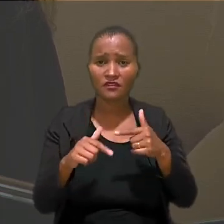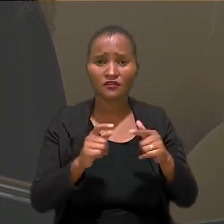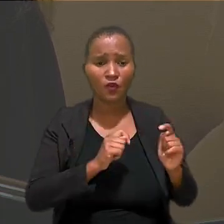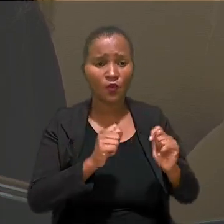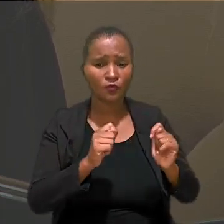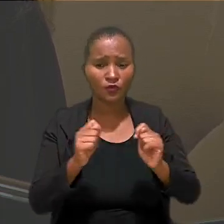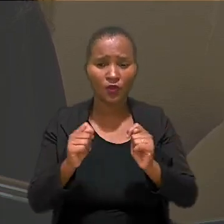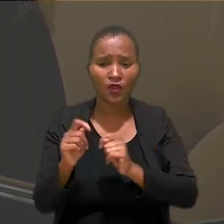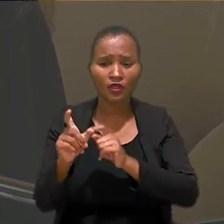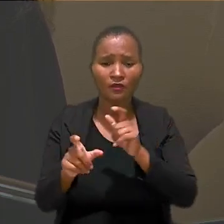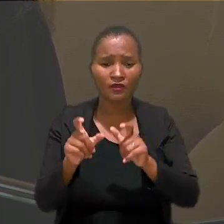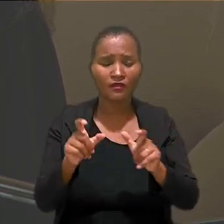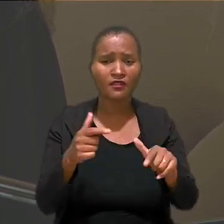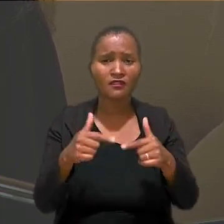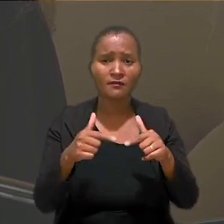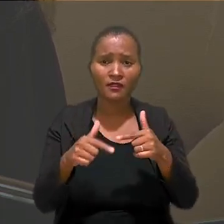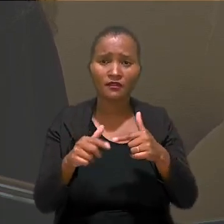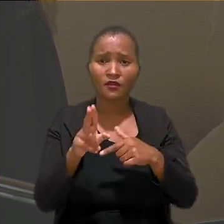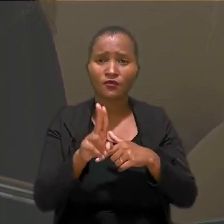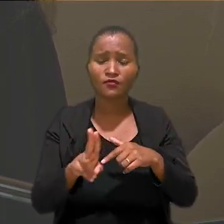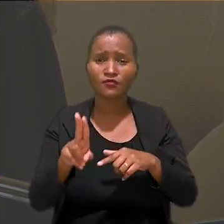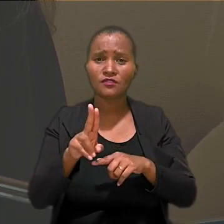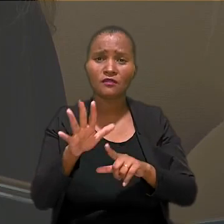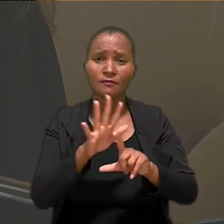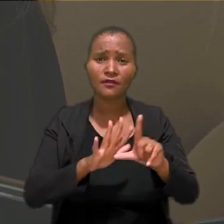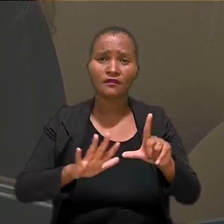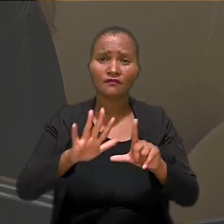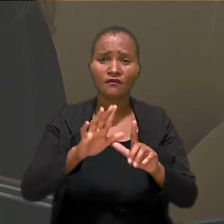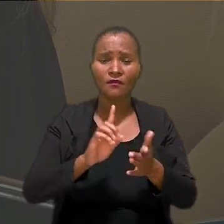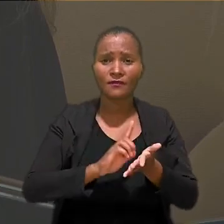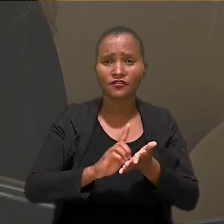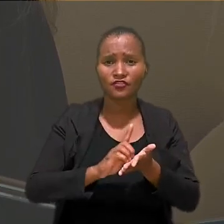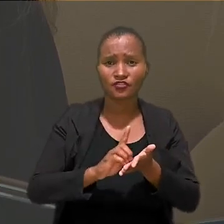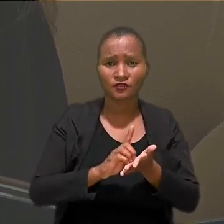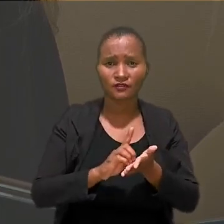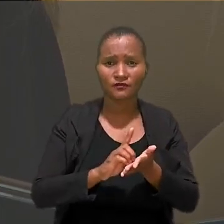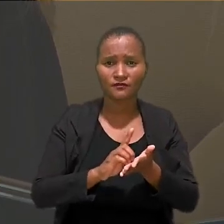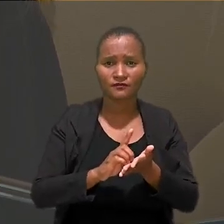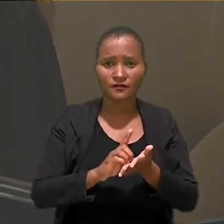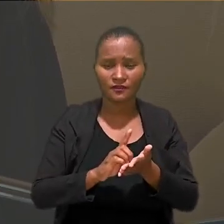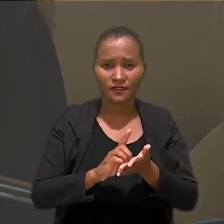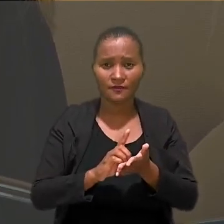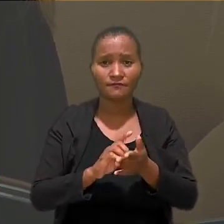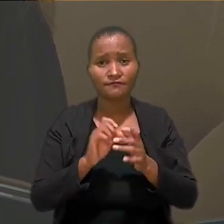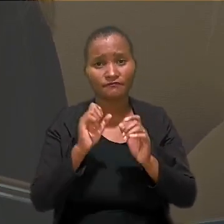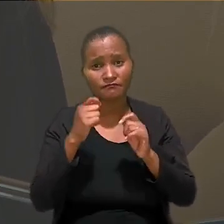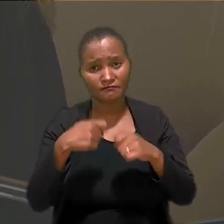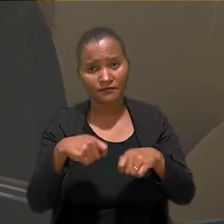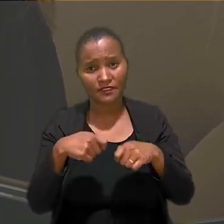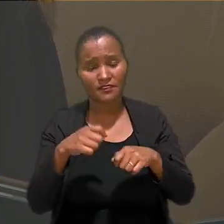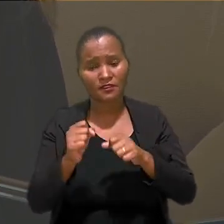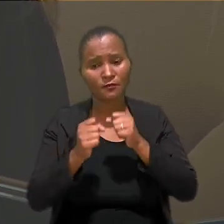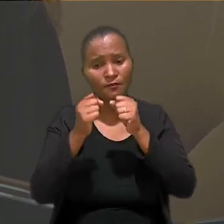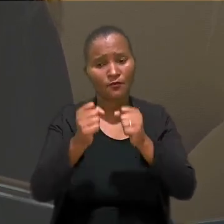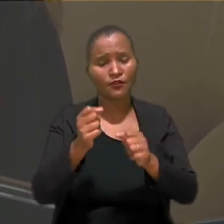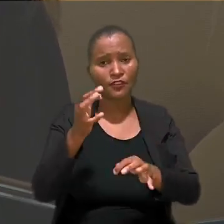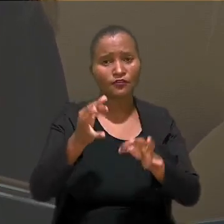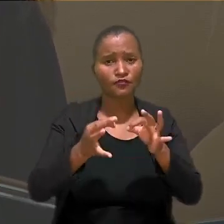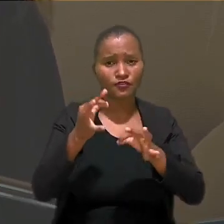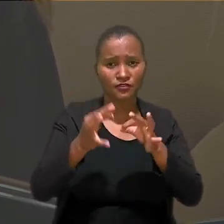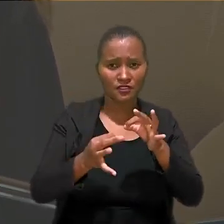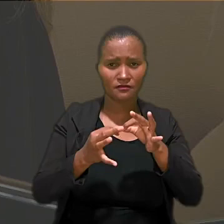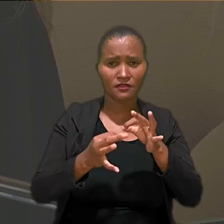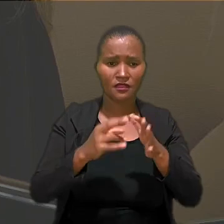que controlam trabalhadores apenas por meio de plataformas digitais, cabendo ao Poder Judiciário